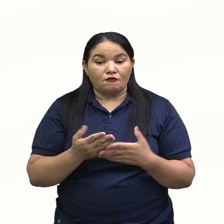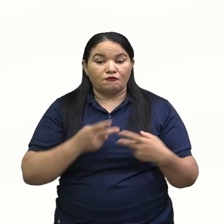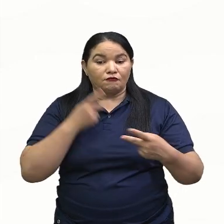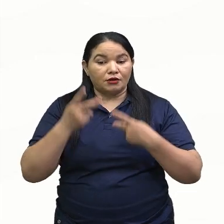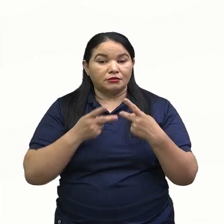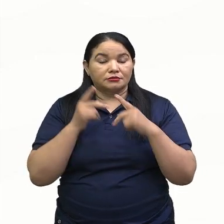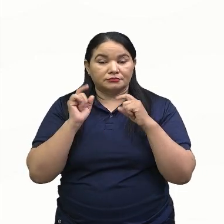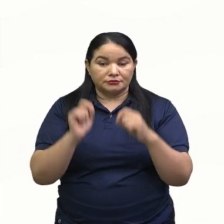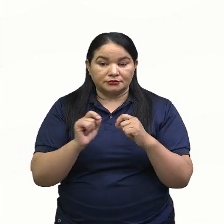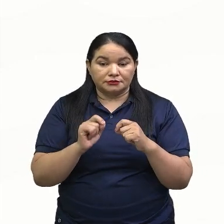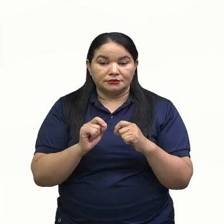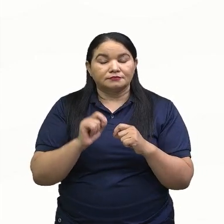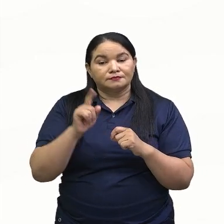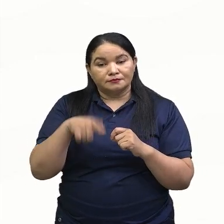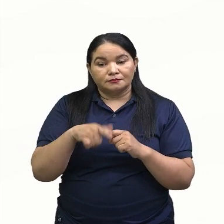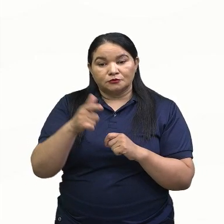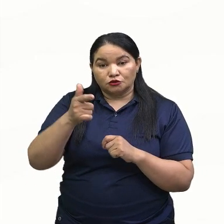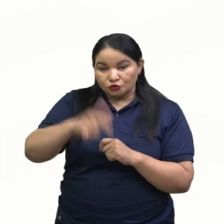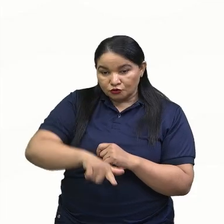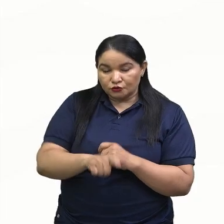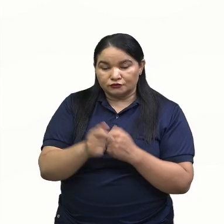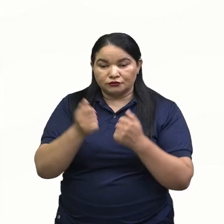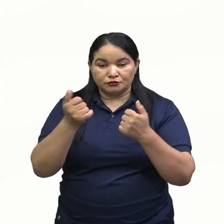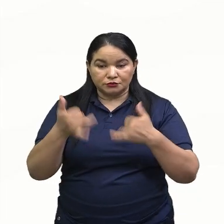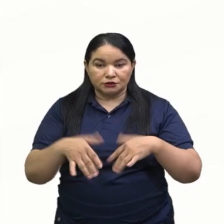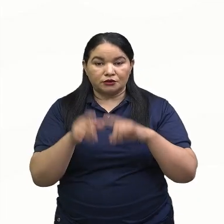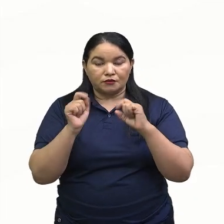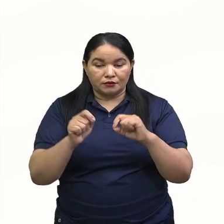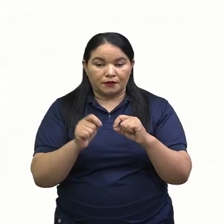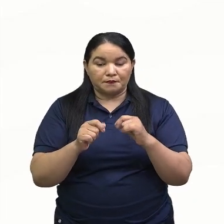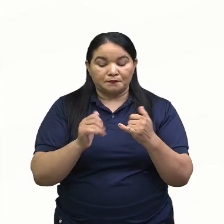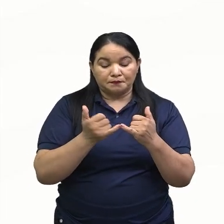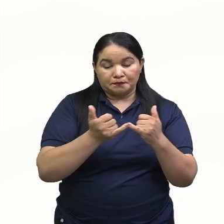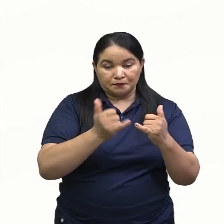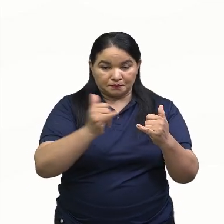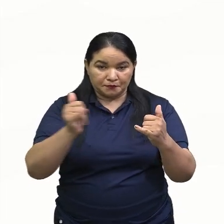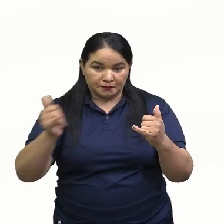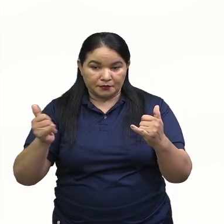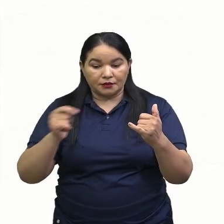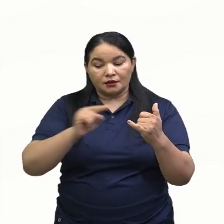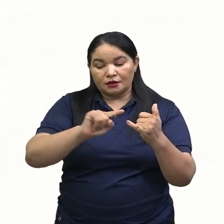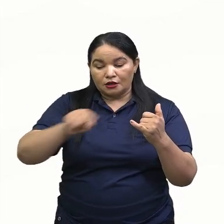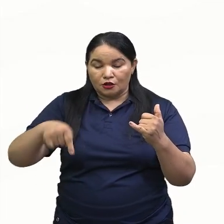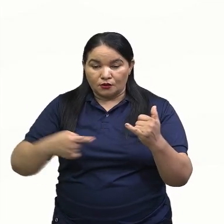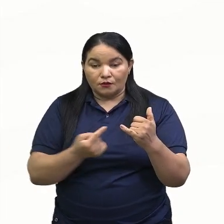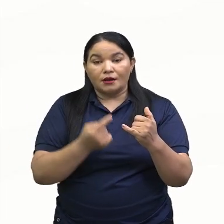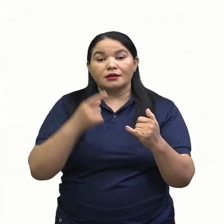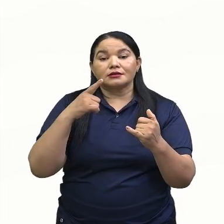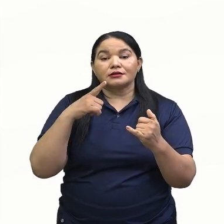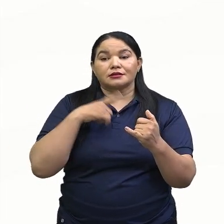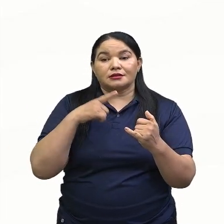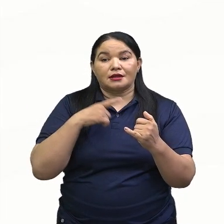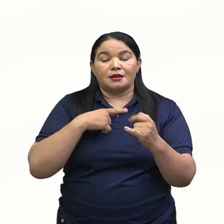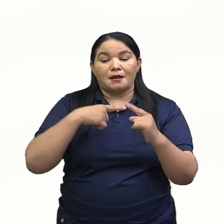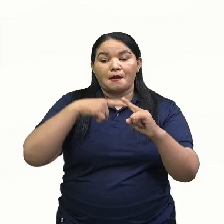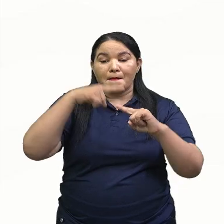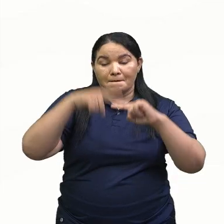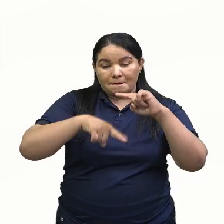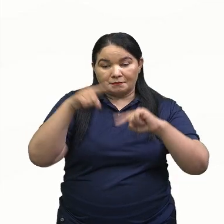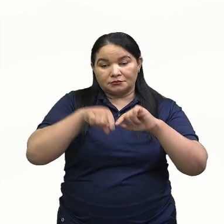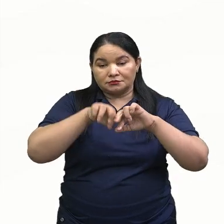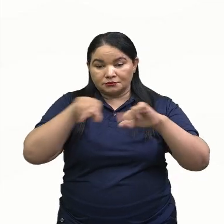circuito que envolve fios condutores, que envolve também geradores, receptores e a